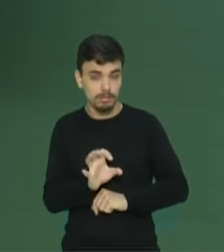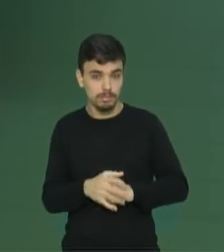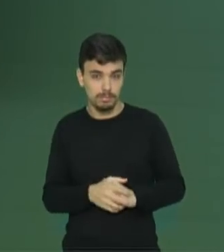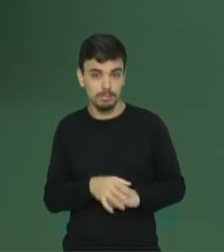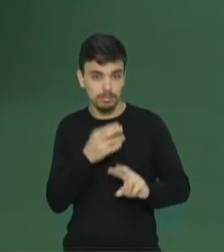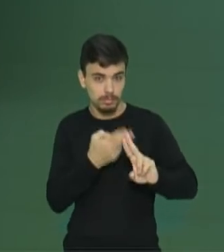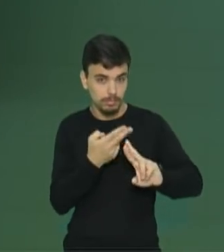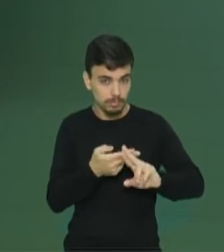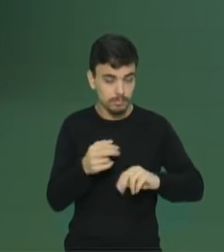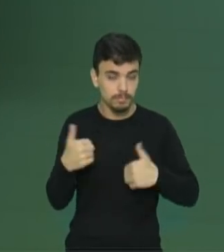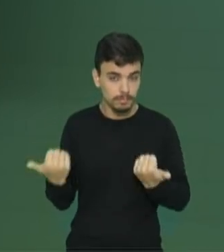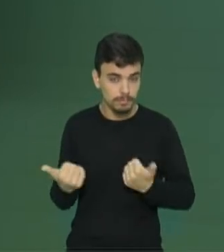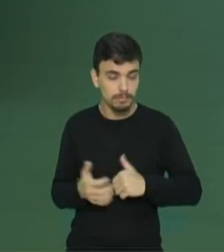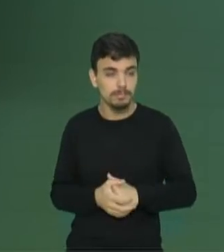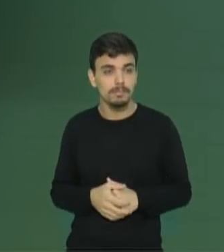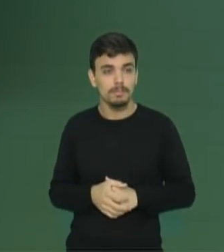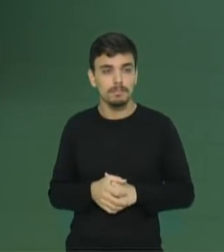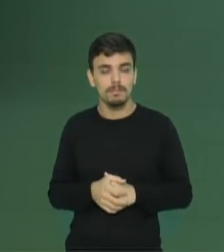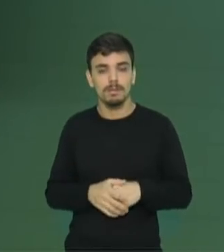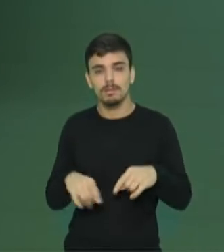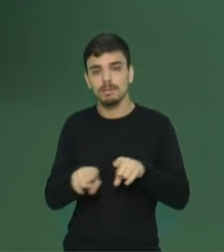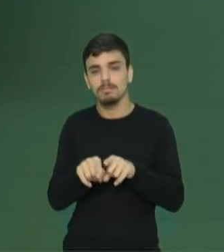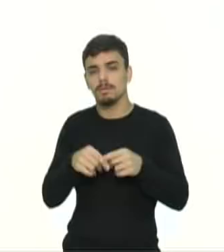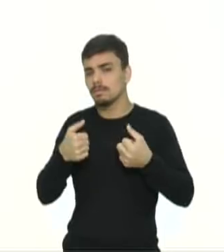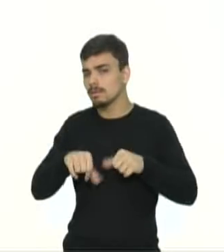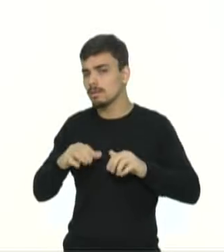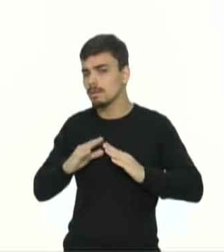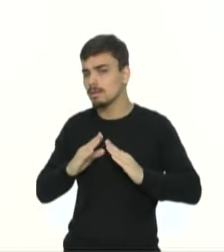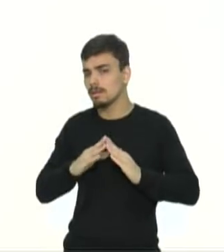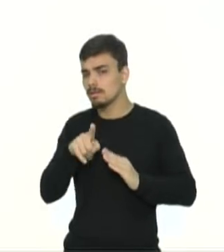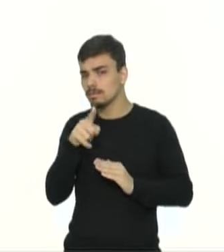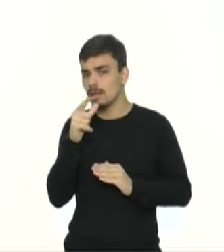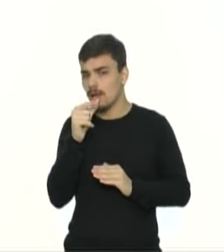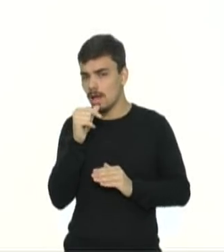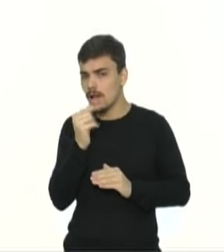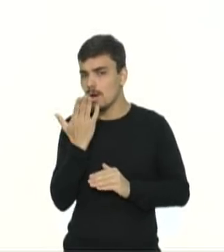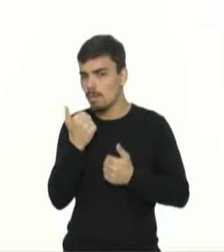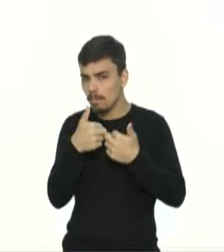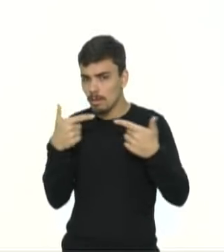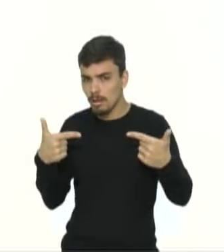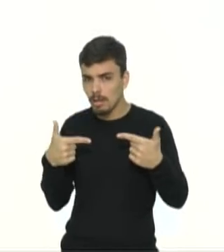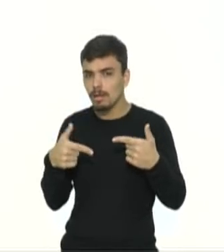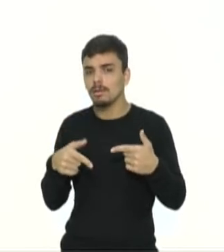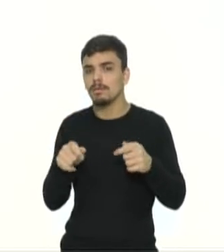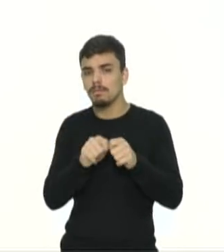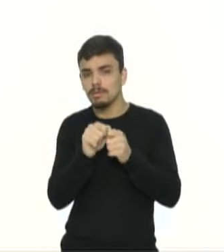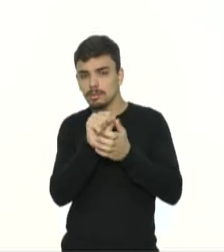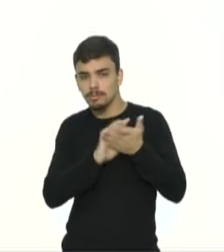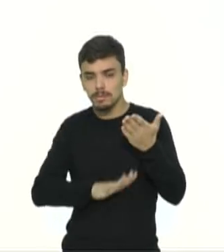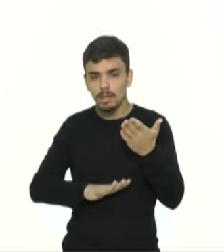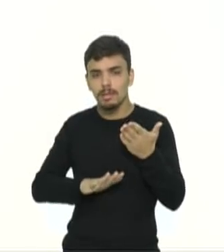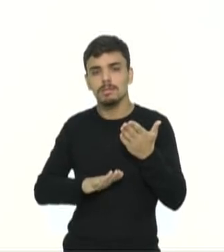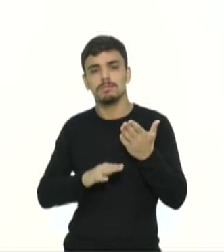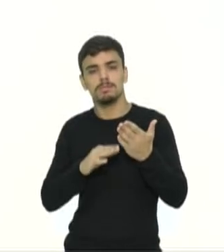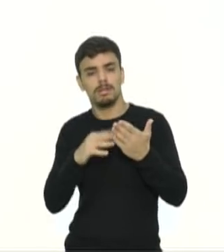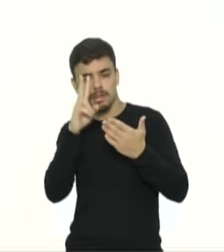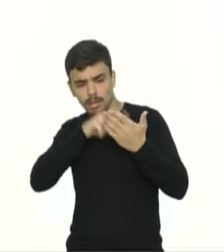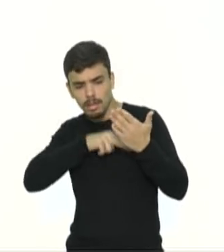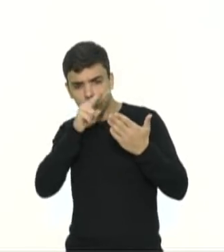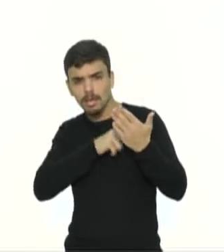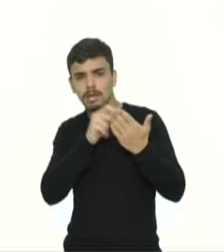isso. E para o nosso isolamento e bem, tome água, se alimente bem, faça atividade em casa,